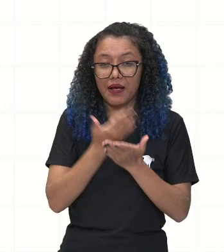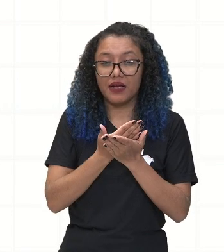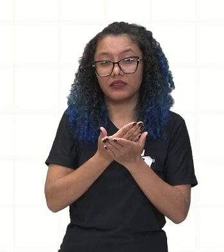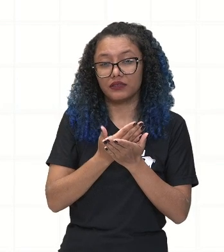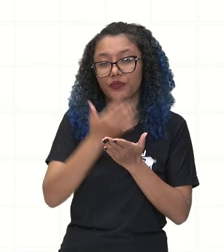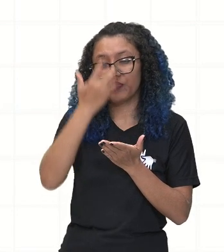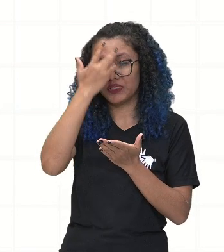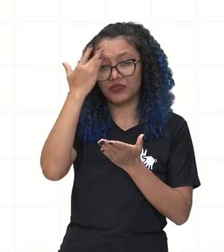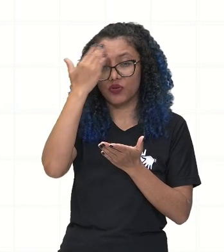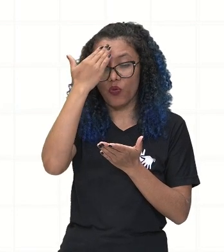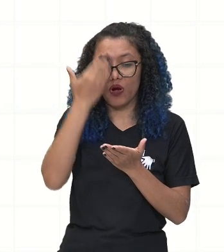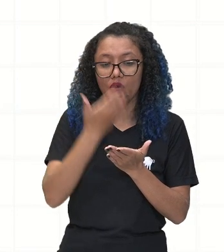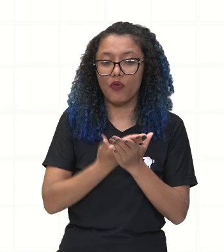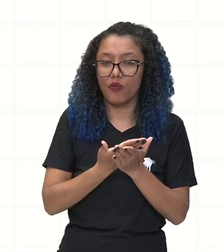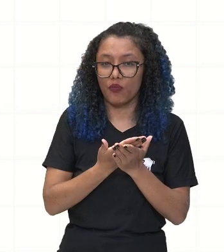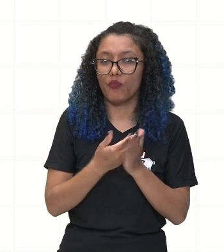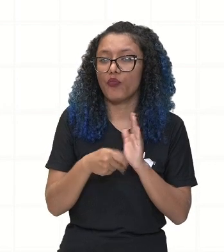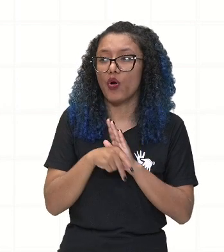o chapetone.